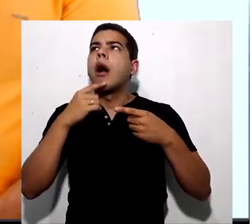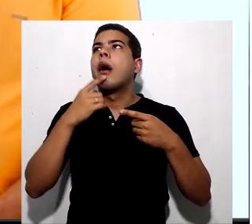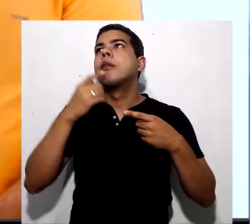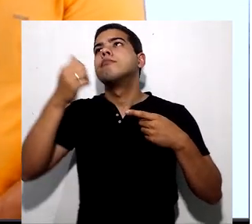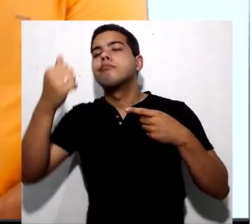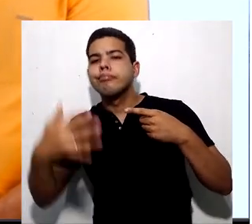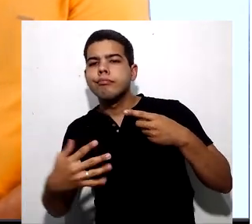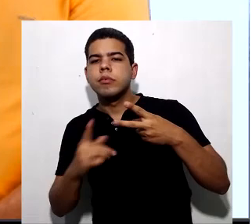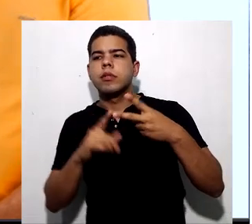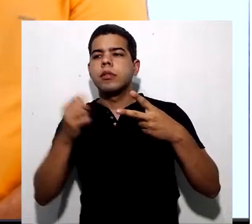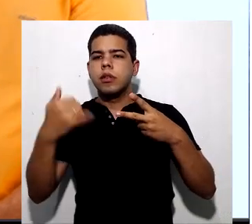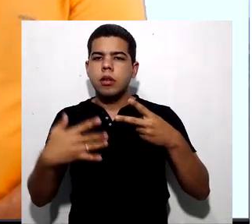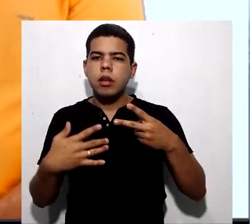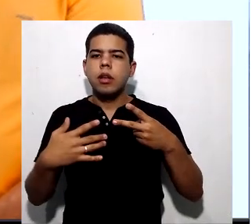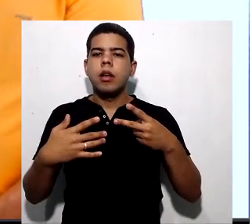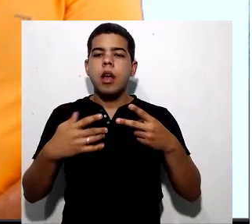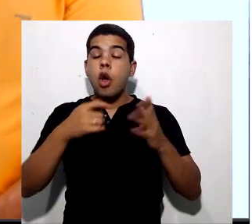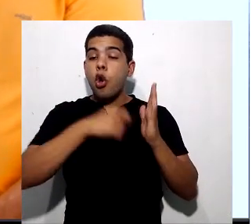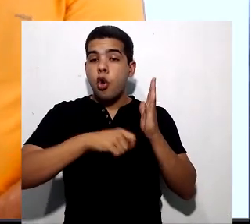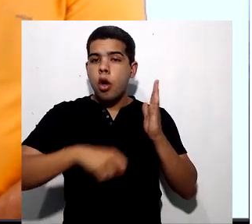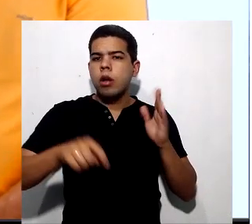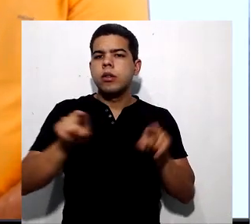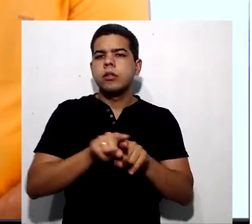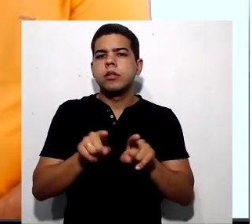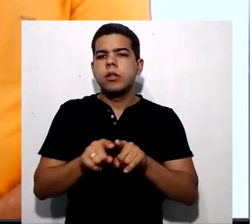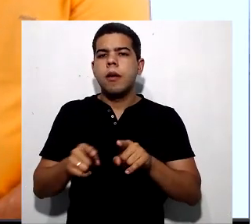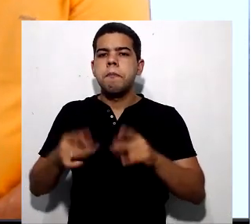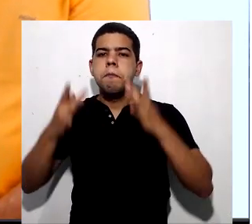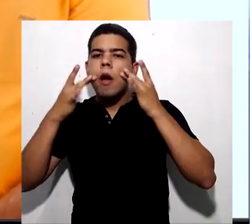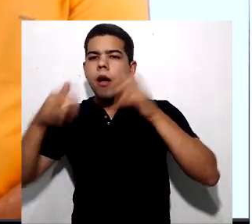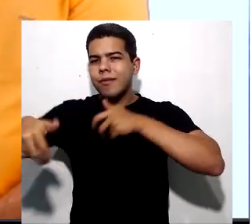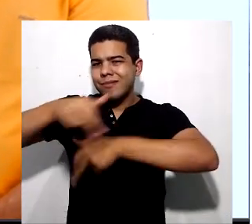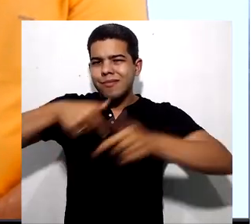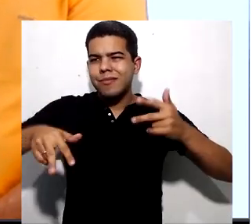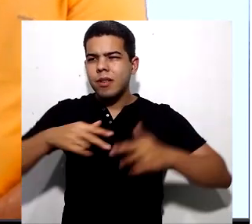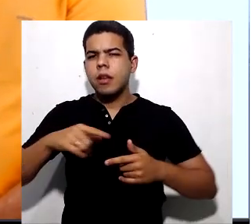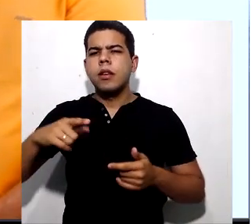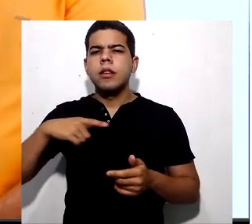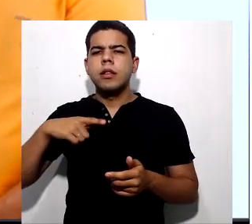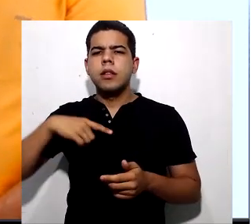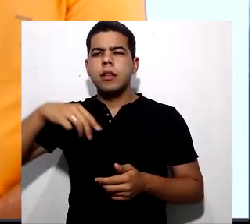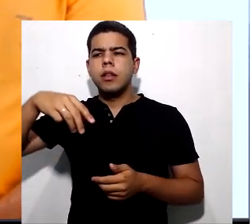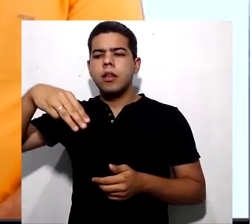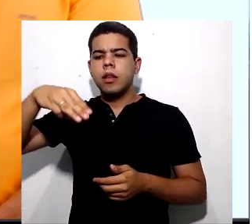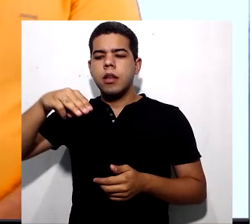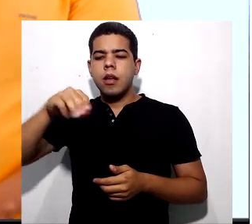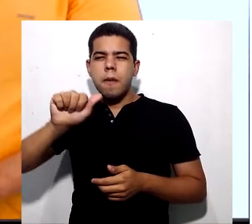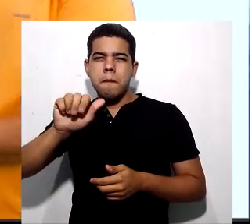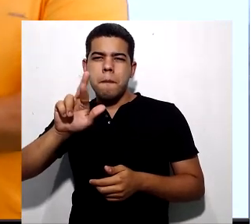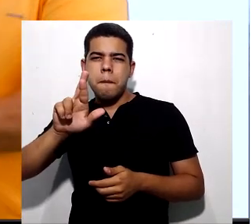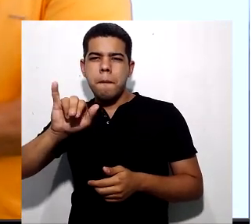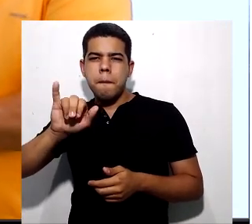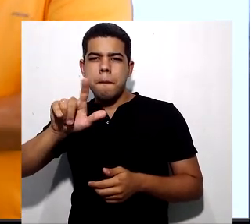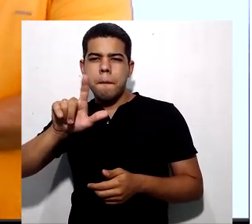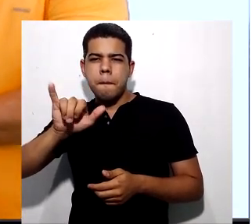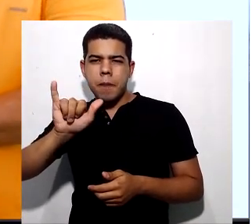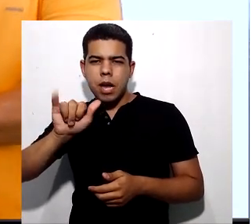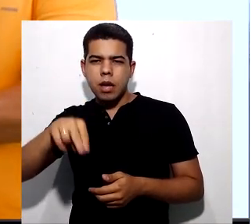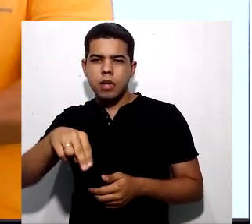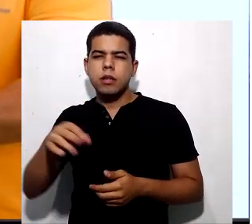internacionais e atores, porque a própria obra fala de Marilyn, fala de Greta Garbo, que são atrizes que